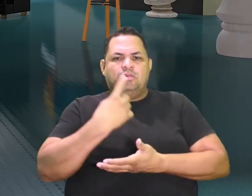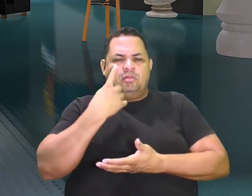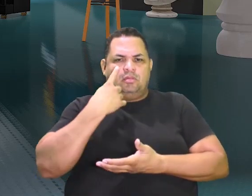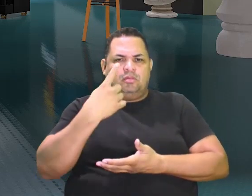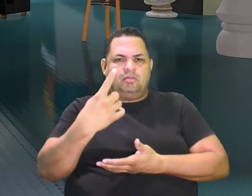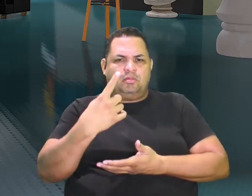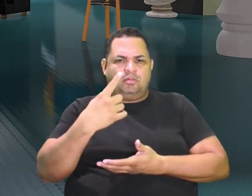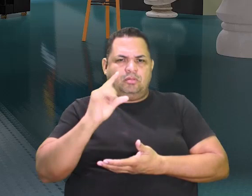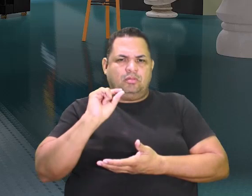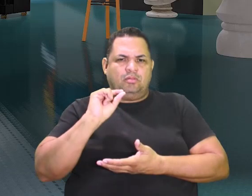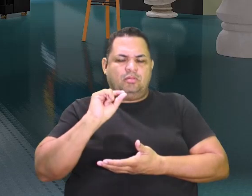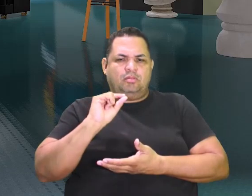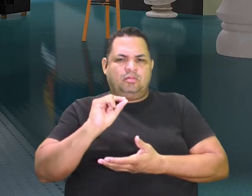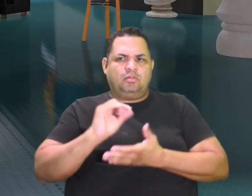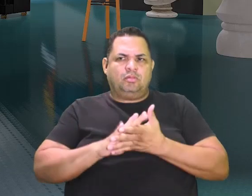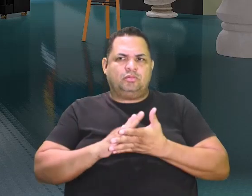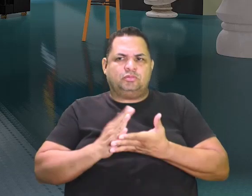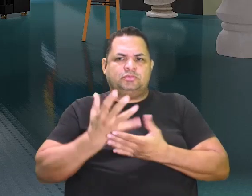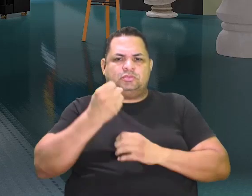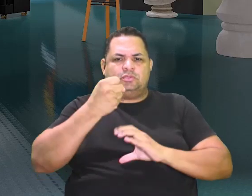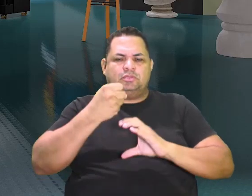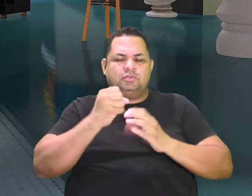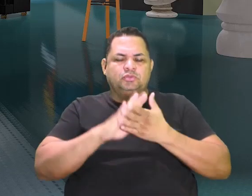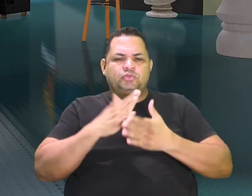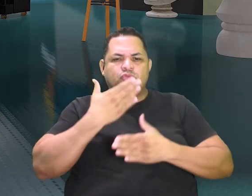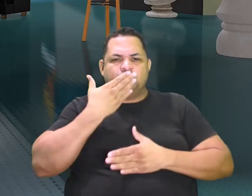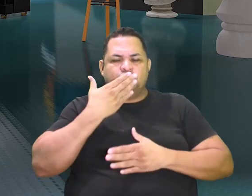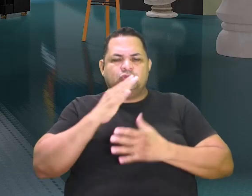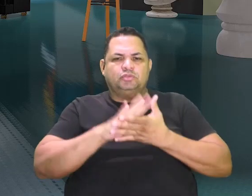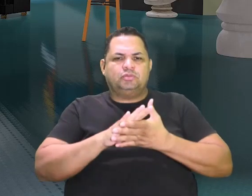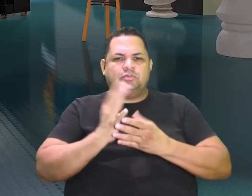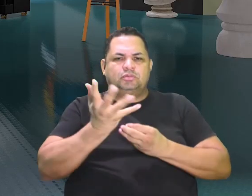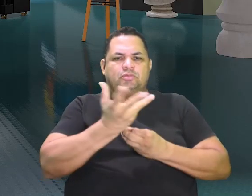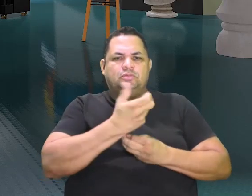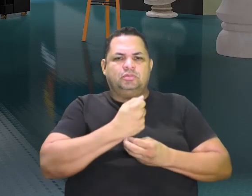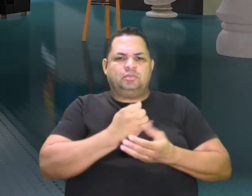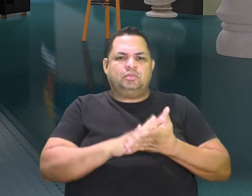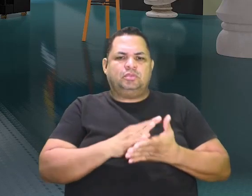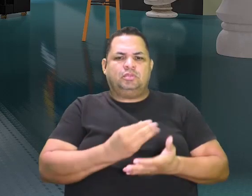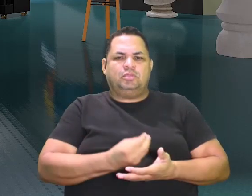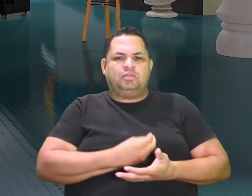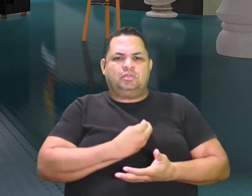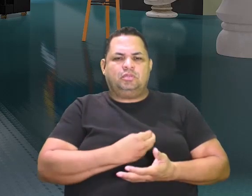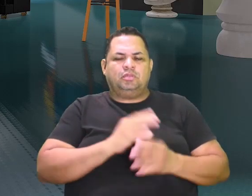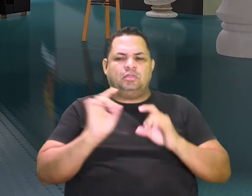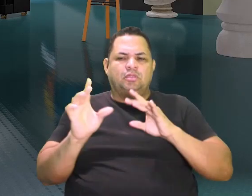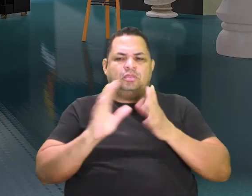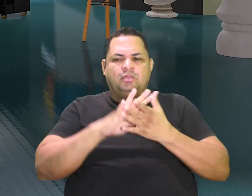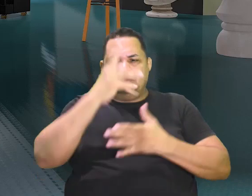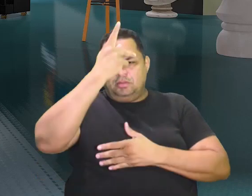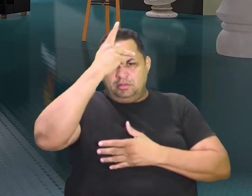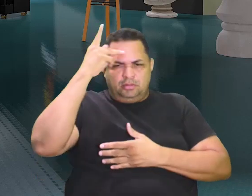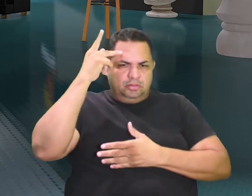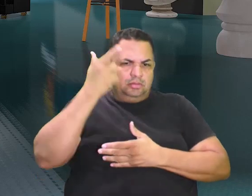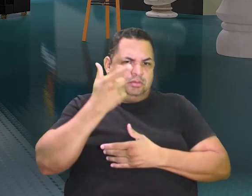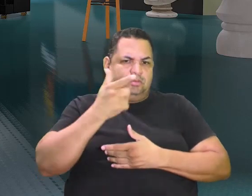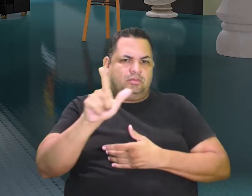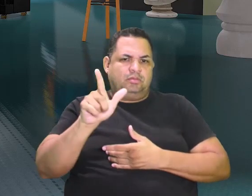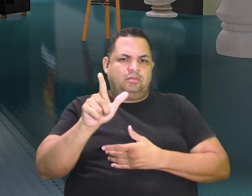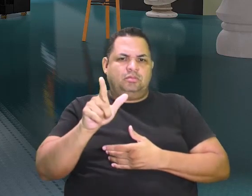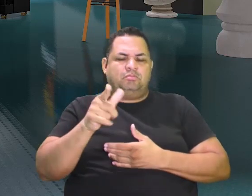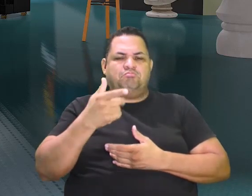vendo que todas as formas de arte convivem e que cada pessoa vai fazendo a